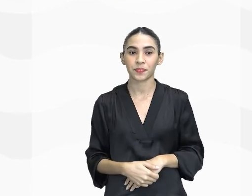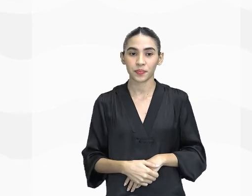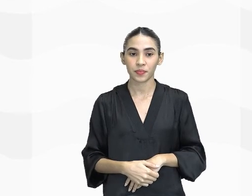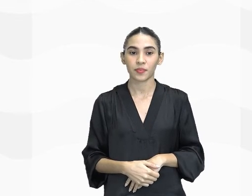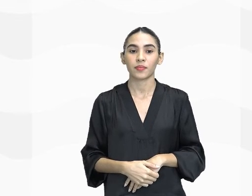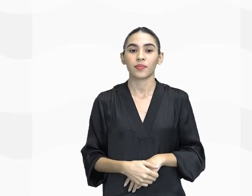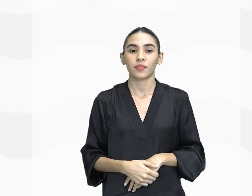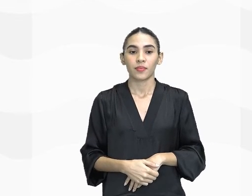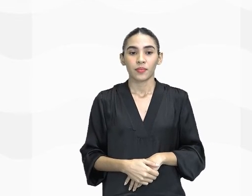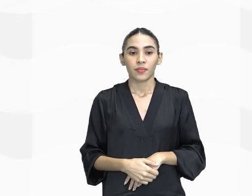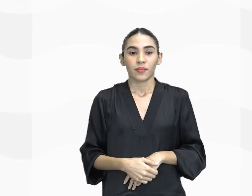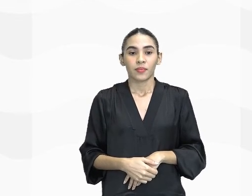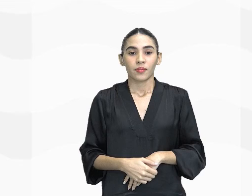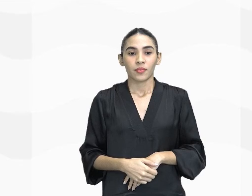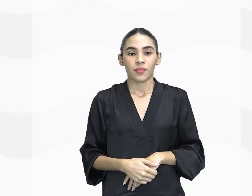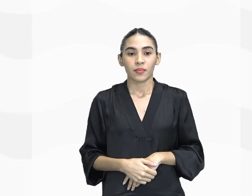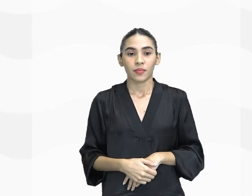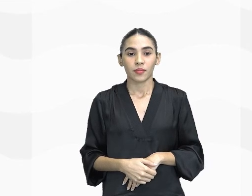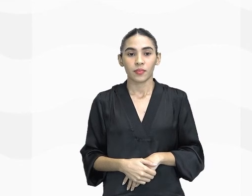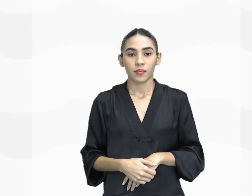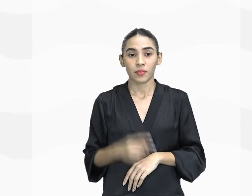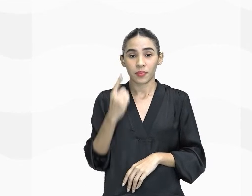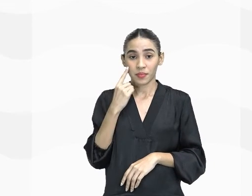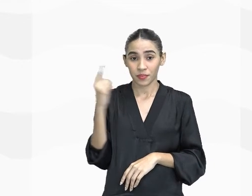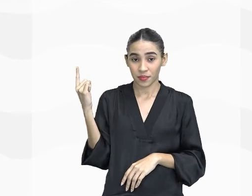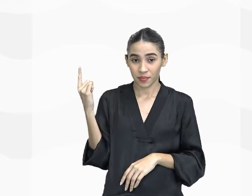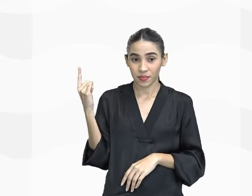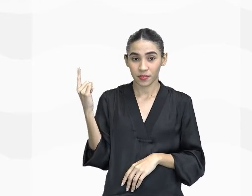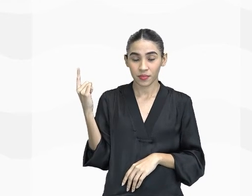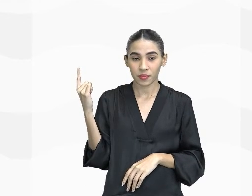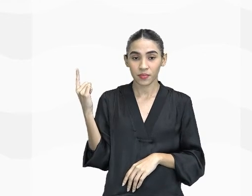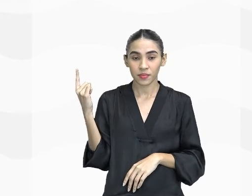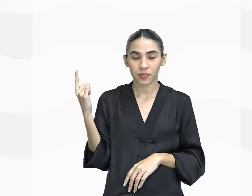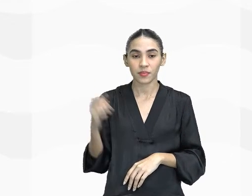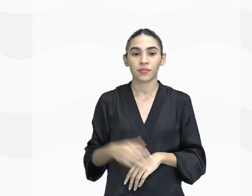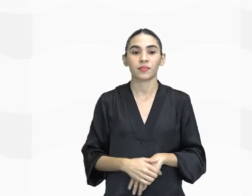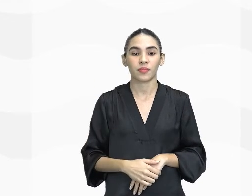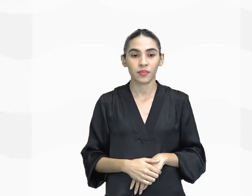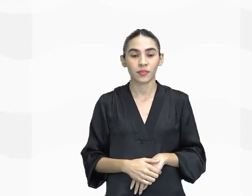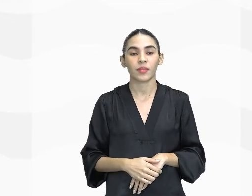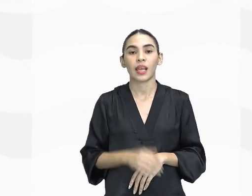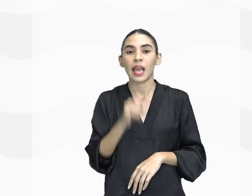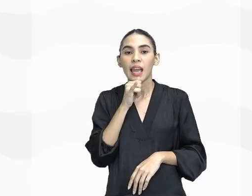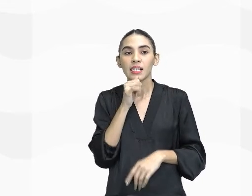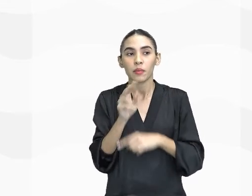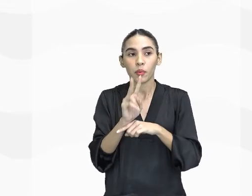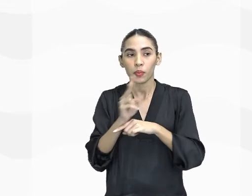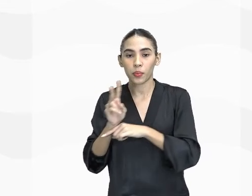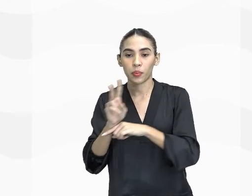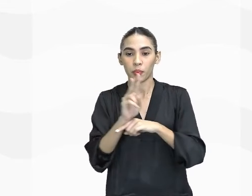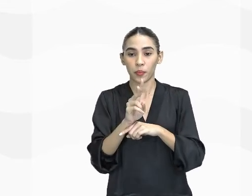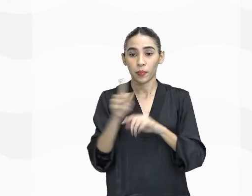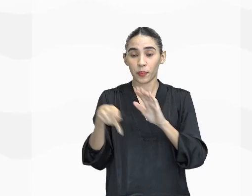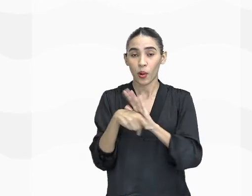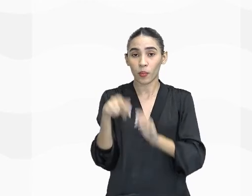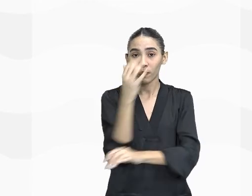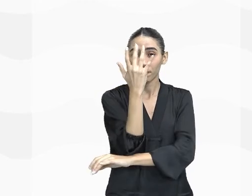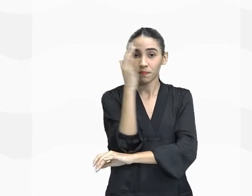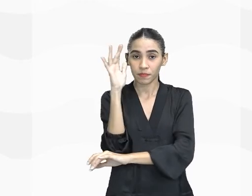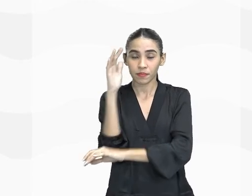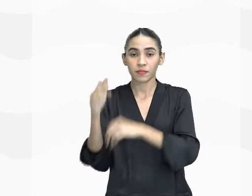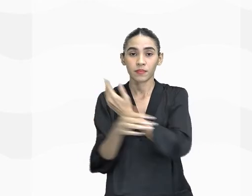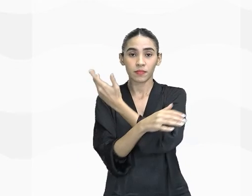último nós temos, né, aí, o reflorestamento e a preservação florestal por meio do monitoramento florestal,